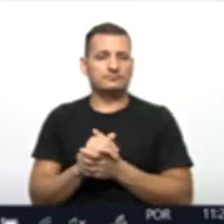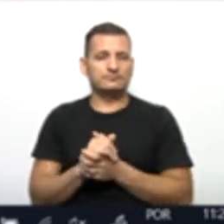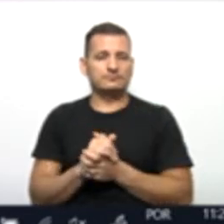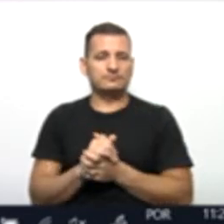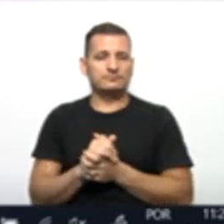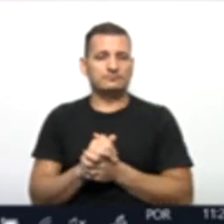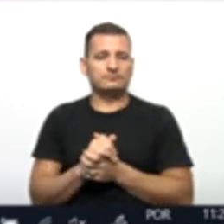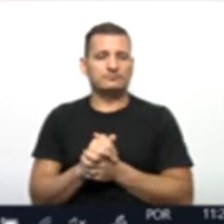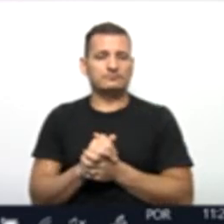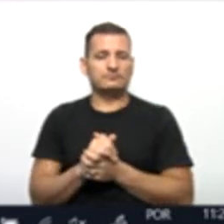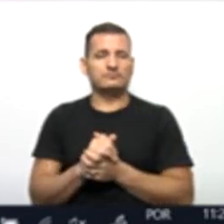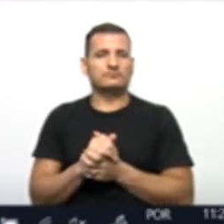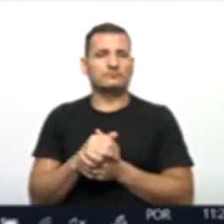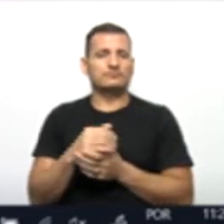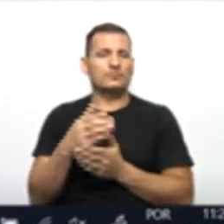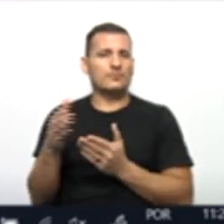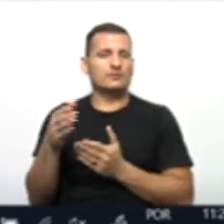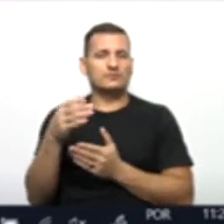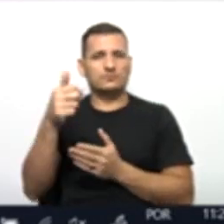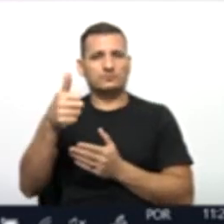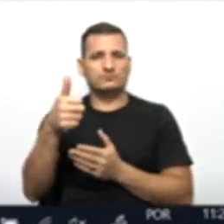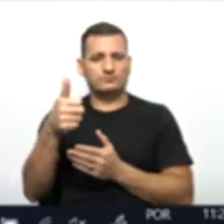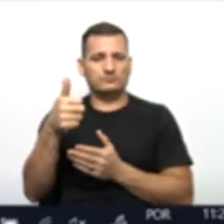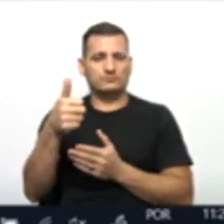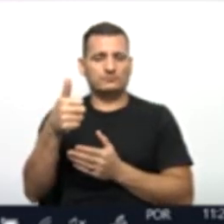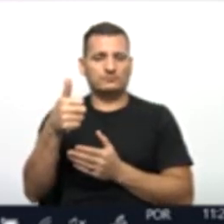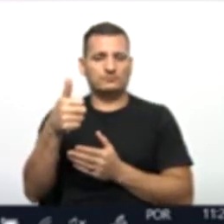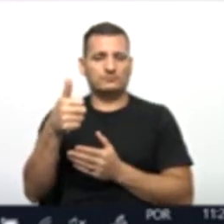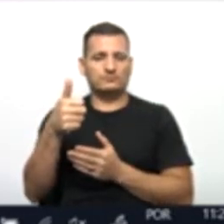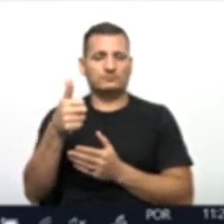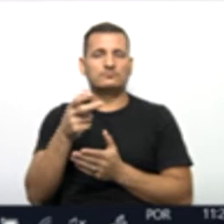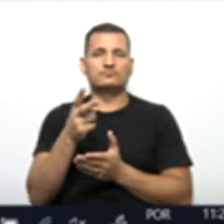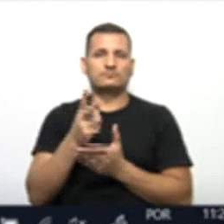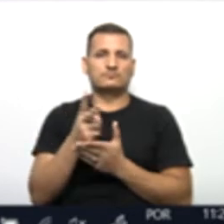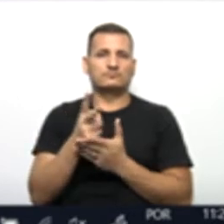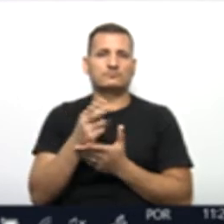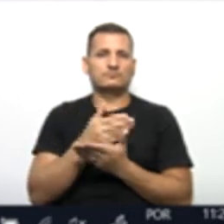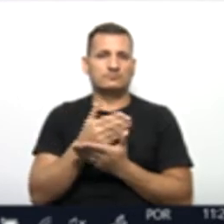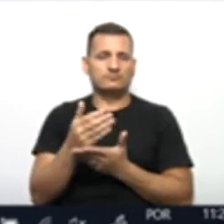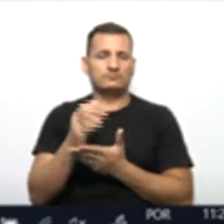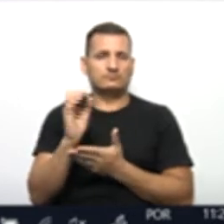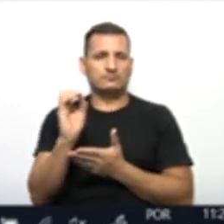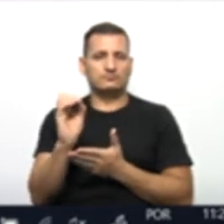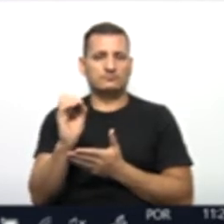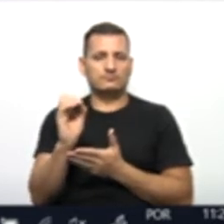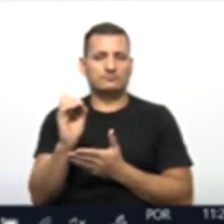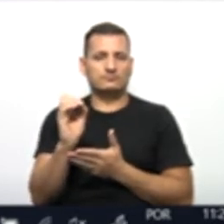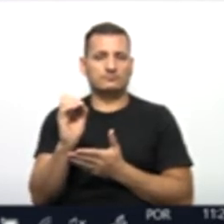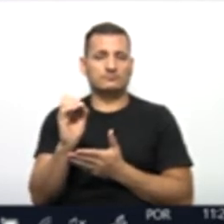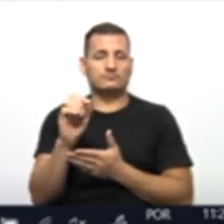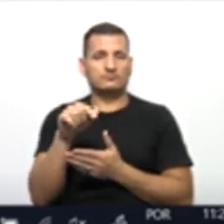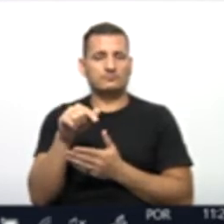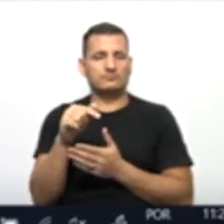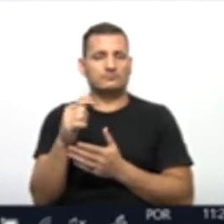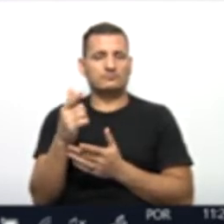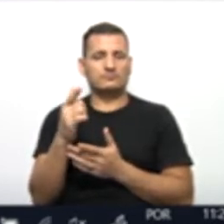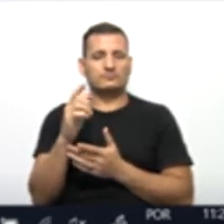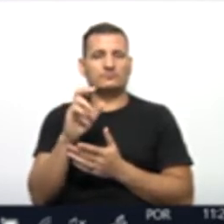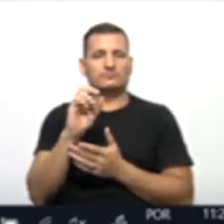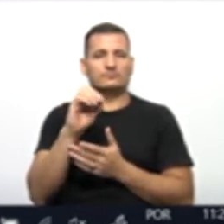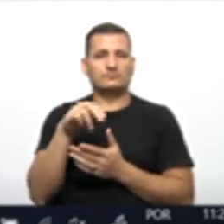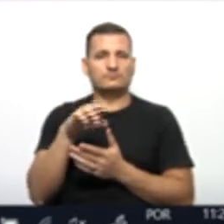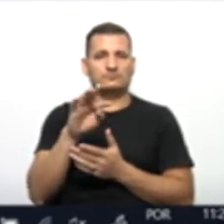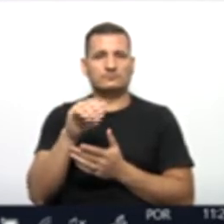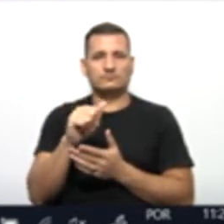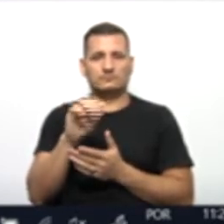vert alguma coisa que comece pelo número um sempre vai ser a partir do zero então esse contato 0 ele está se